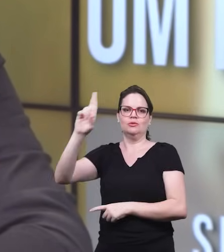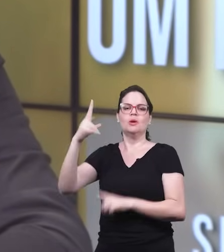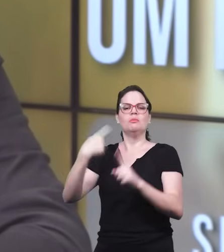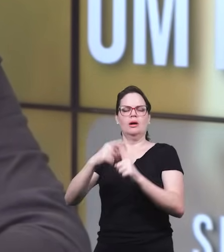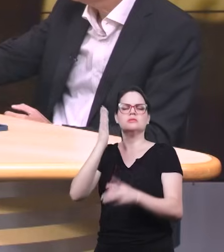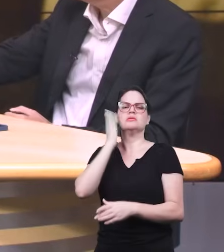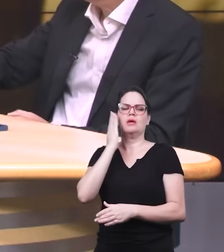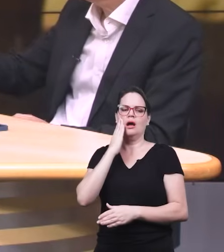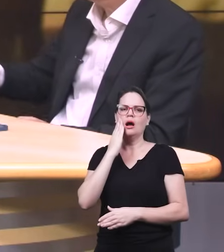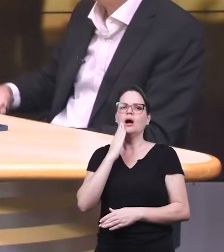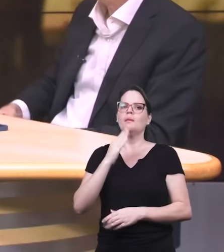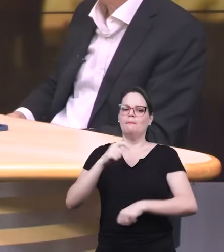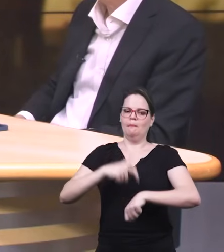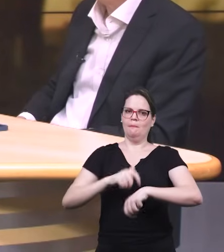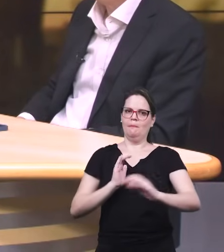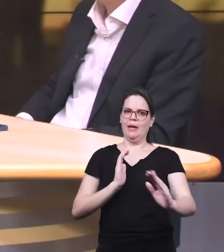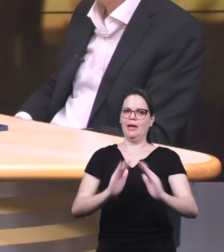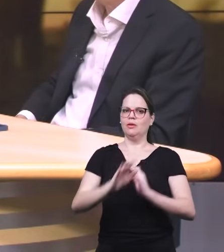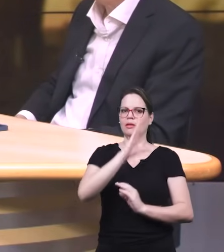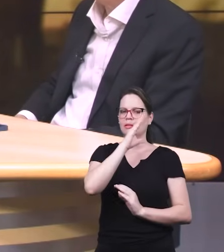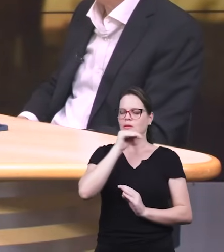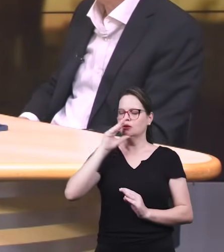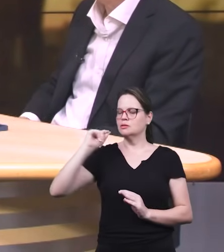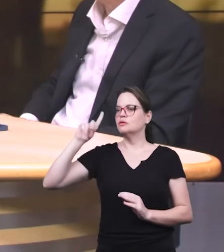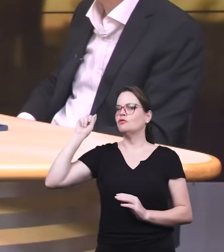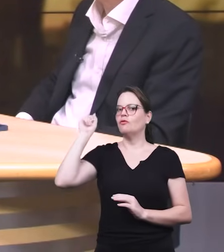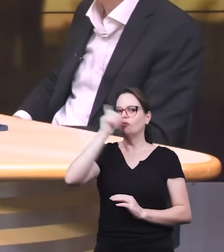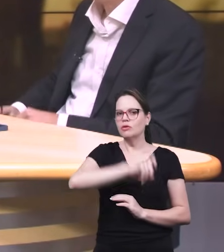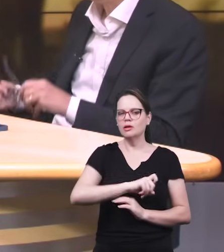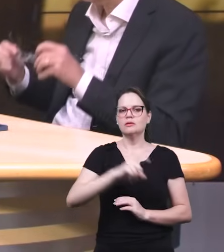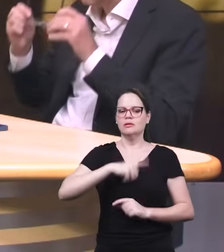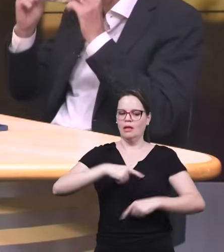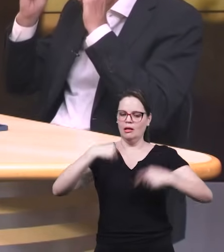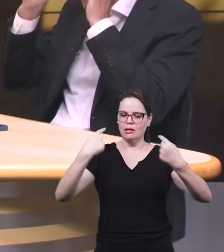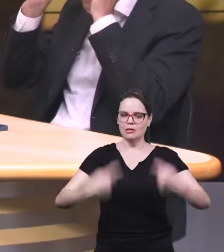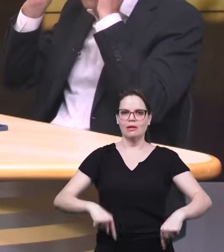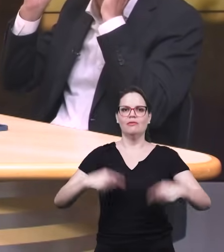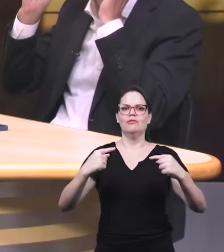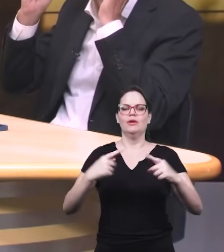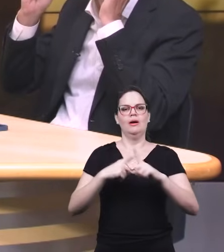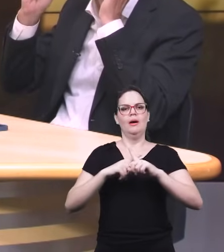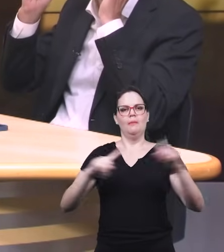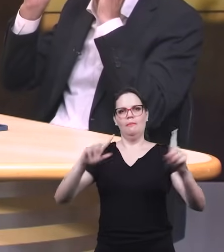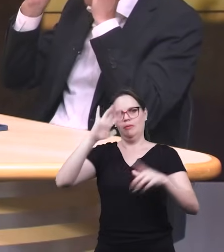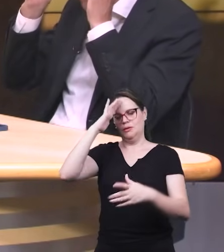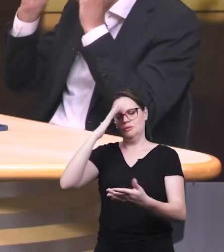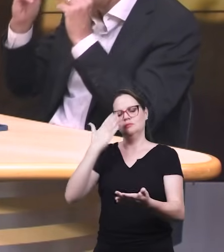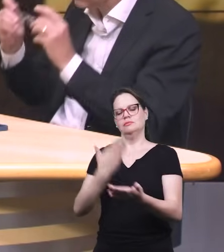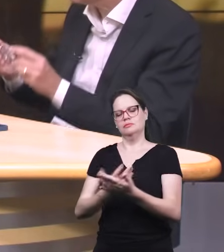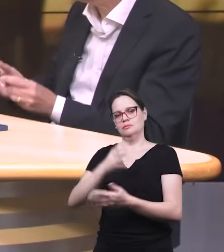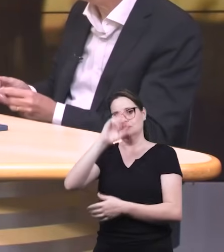Uhum. De combater tudo isso que está ao nosso redor, descansar nas